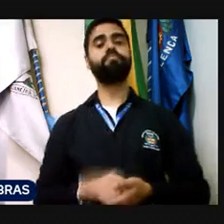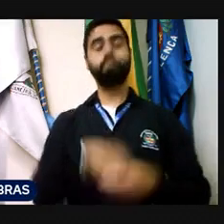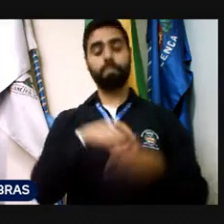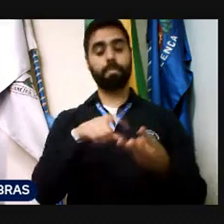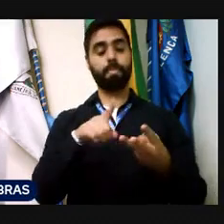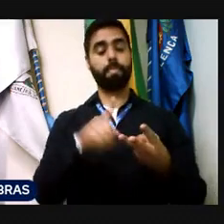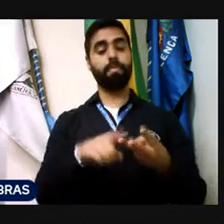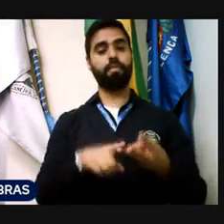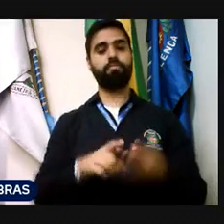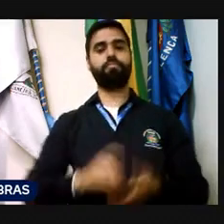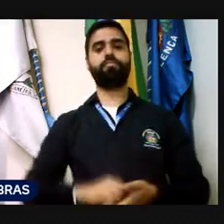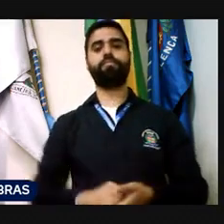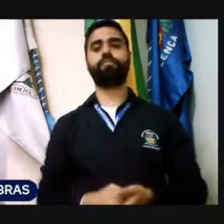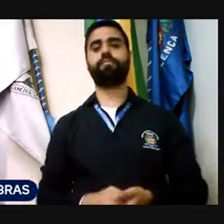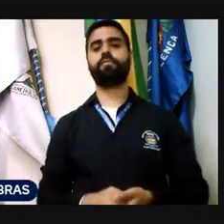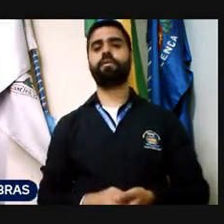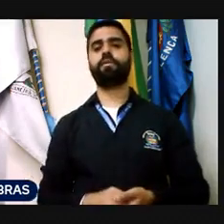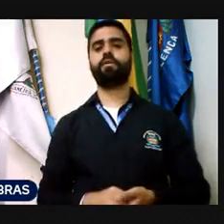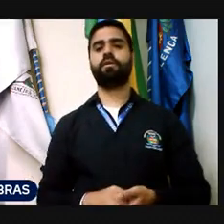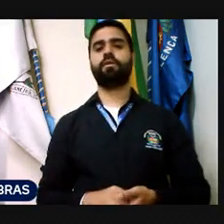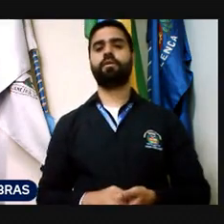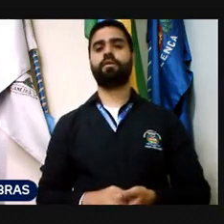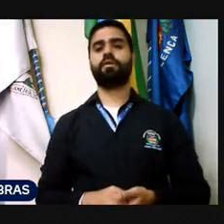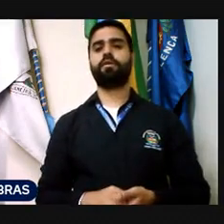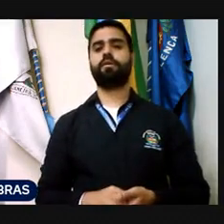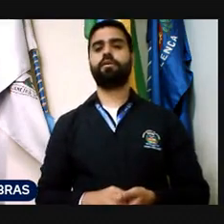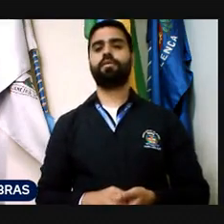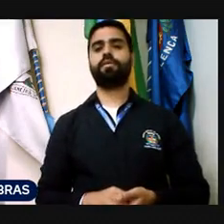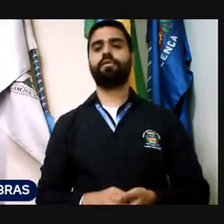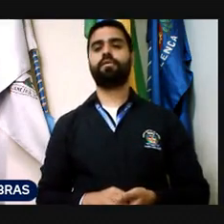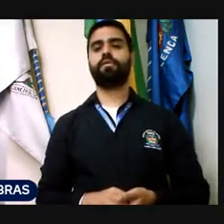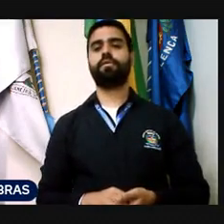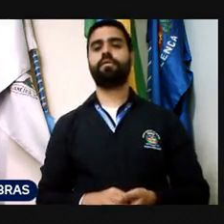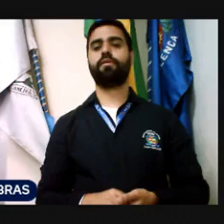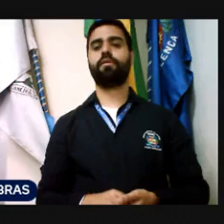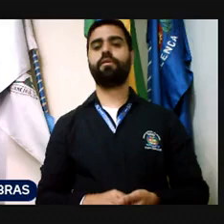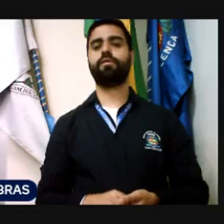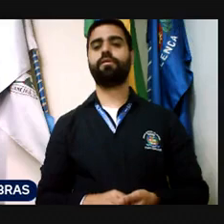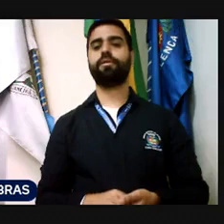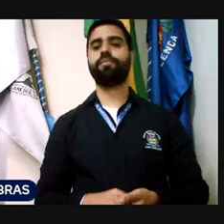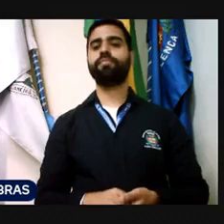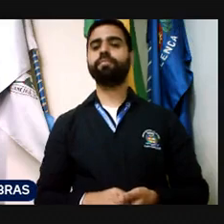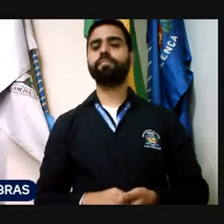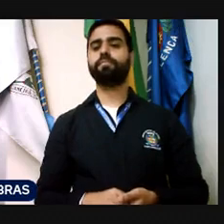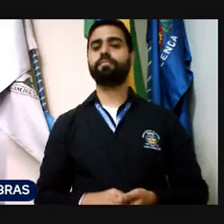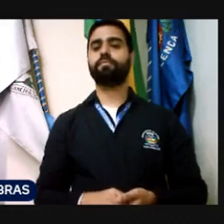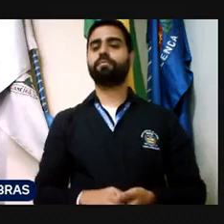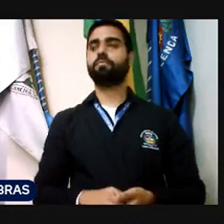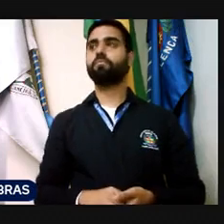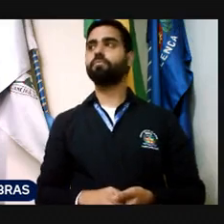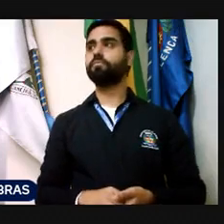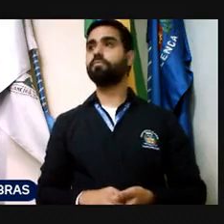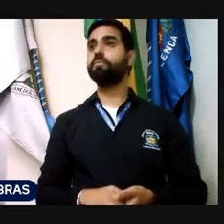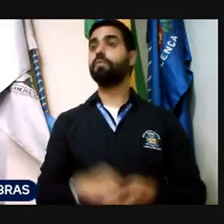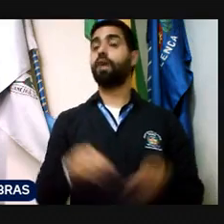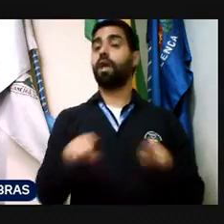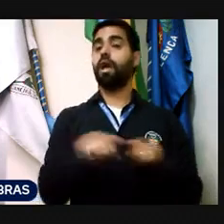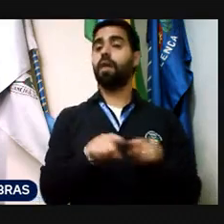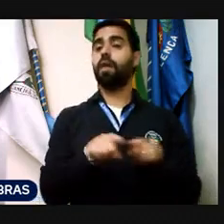é com relação a um calçamento em frente à unidade de saúde do João Dias, uma